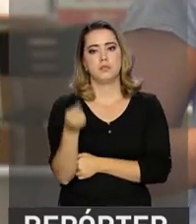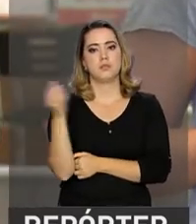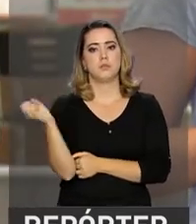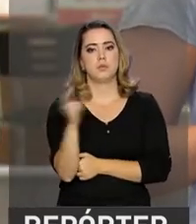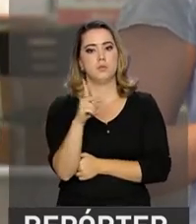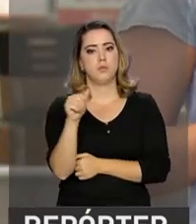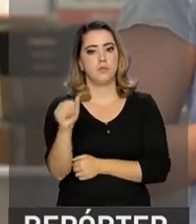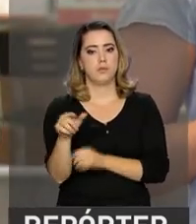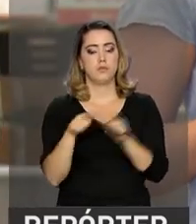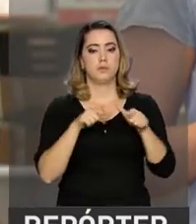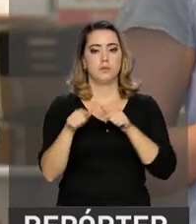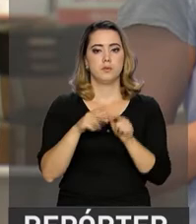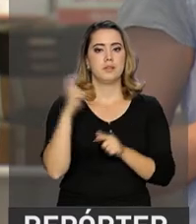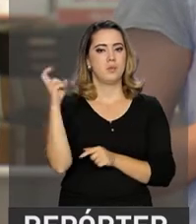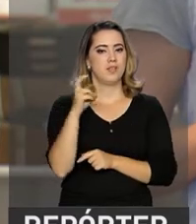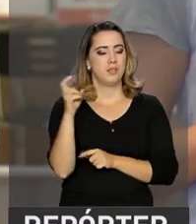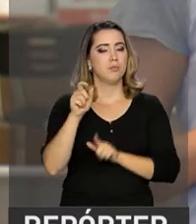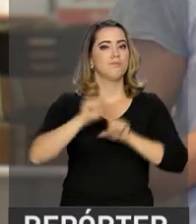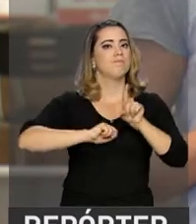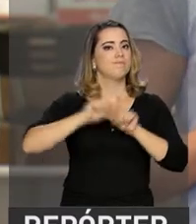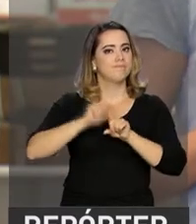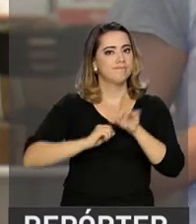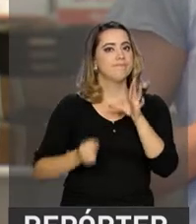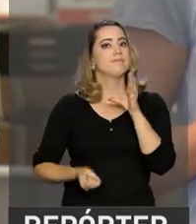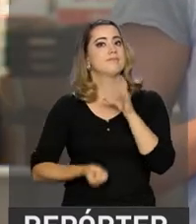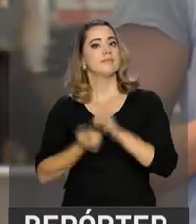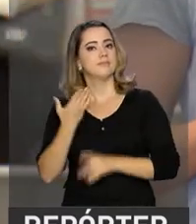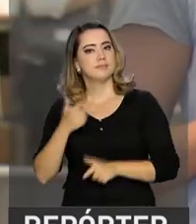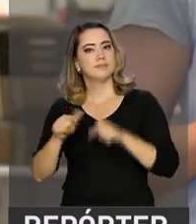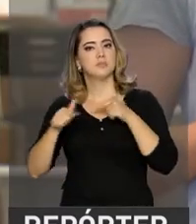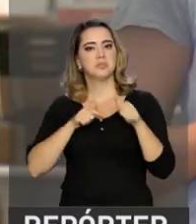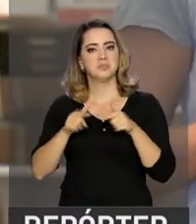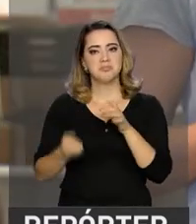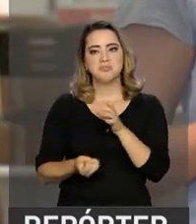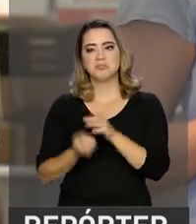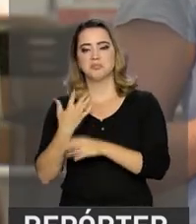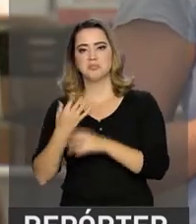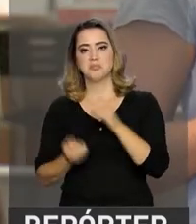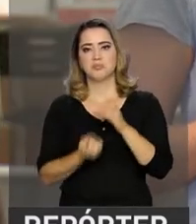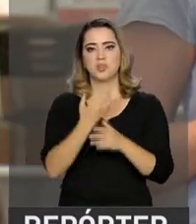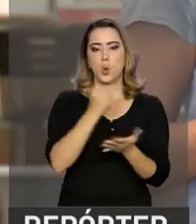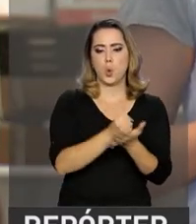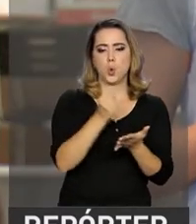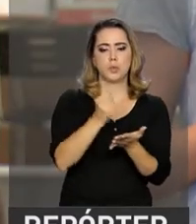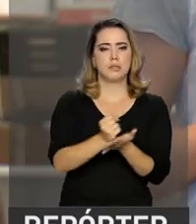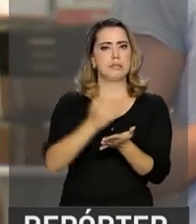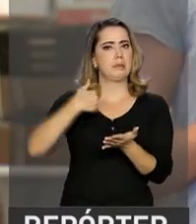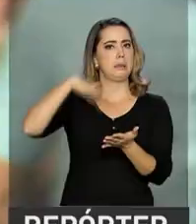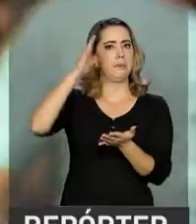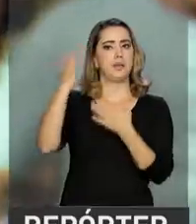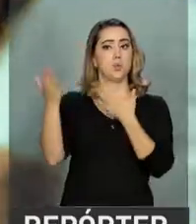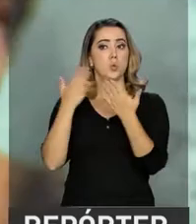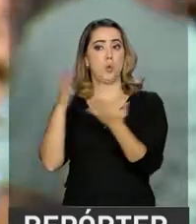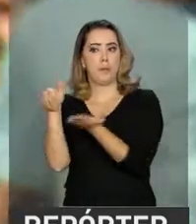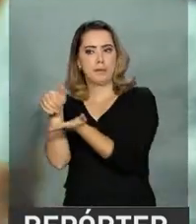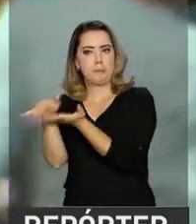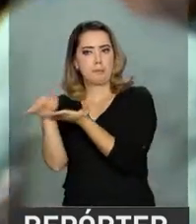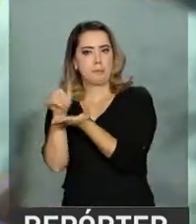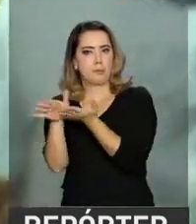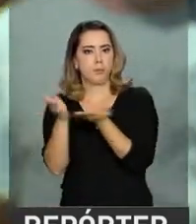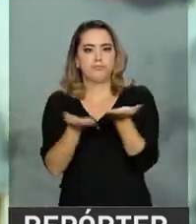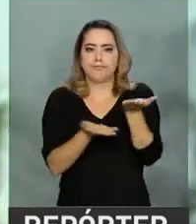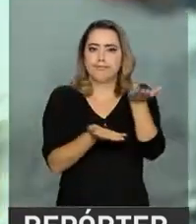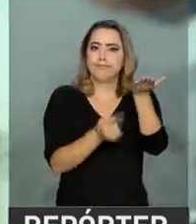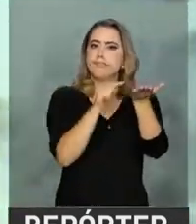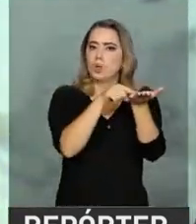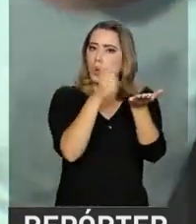de emprego. Esse é o 5º mês consecutivo que o mercado de trabalho contrata mais do que demite. A região Nordeste foi a